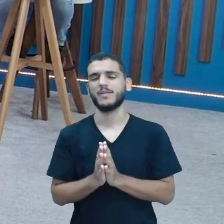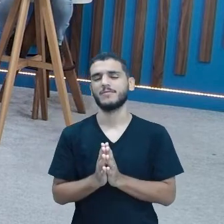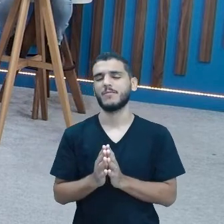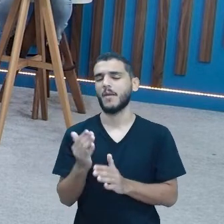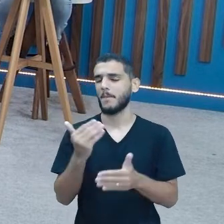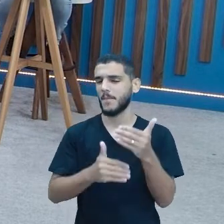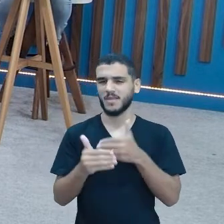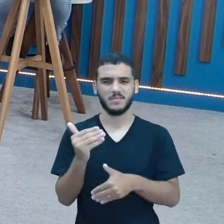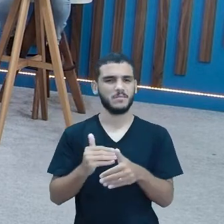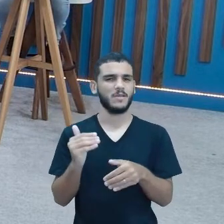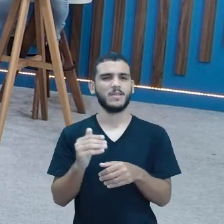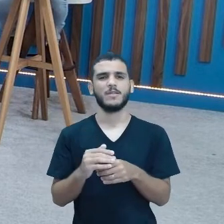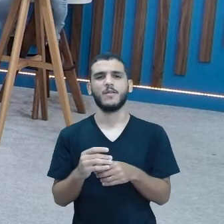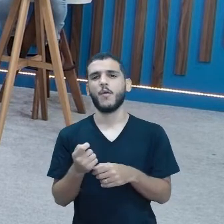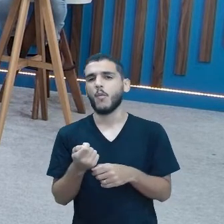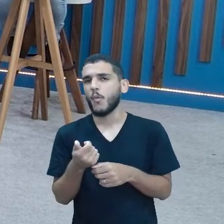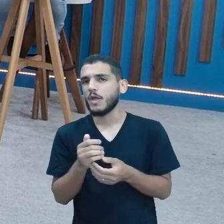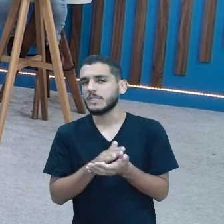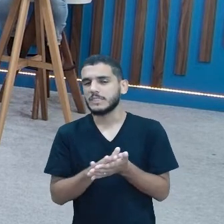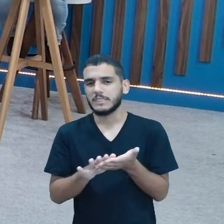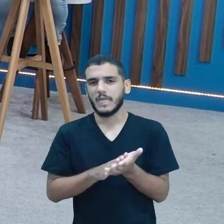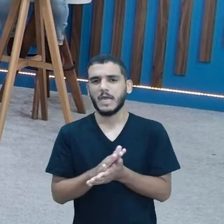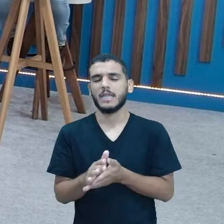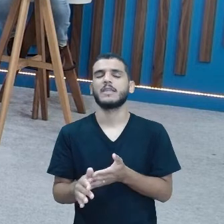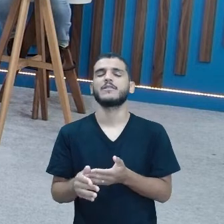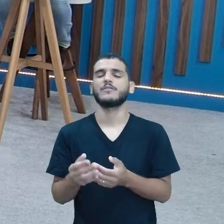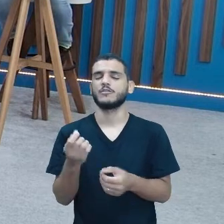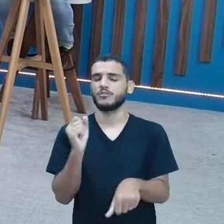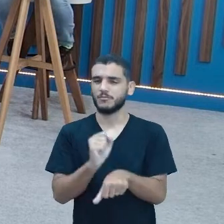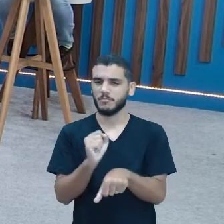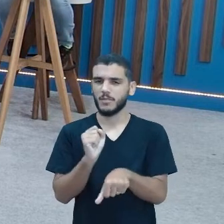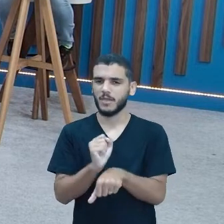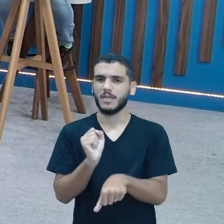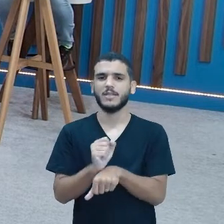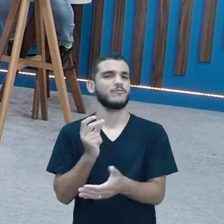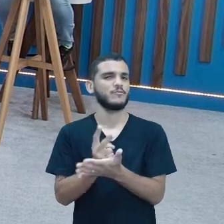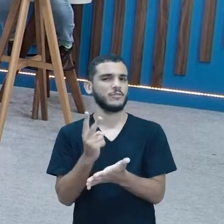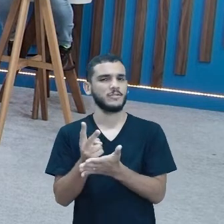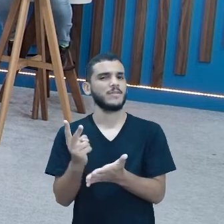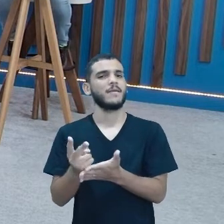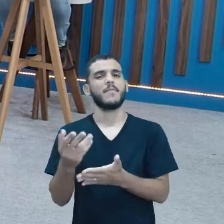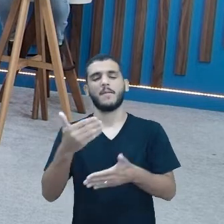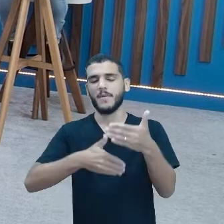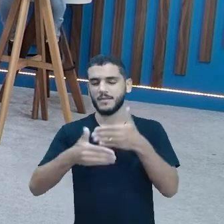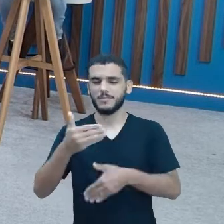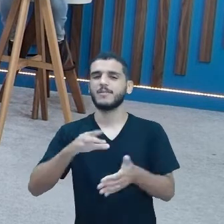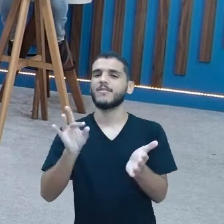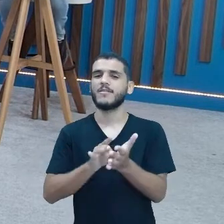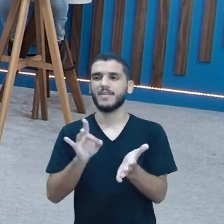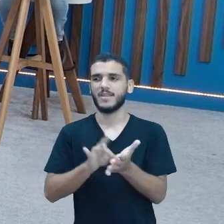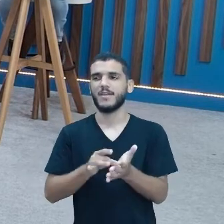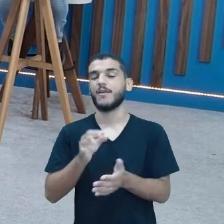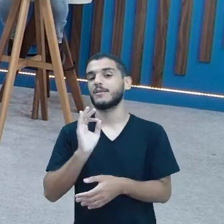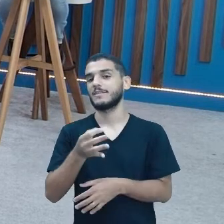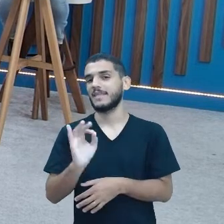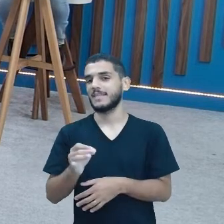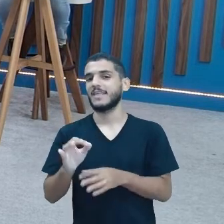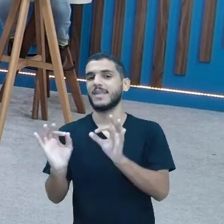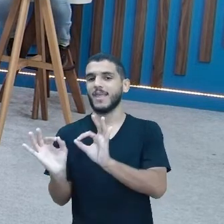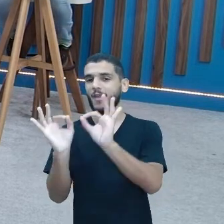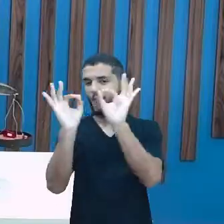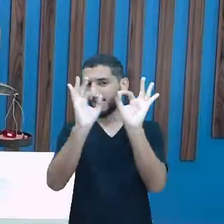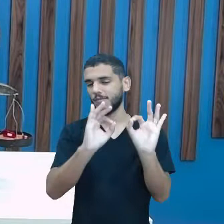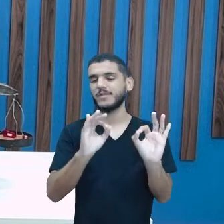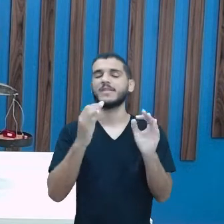não tá quase nada. Mas eu estou aqui sempre aguardando, sempre a postos, né, para que a gente participe. Com certeza eles estão acompanhando